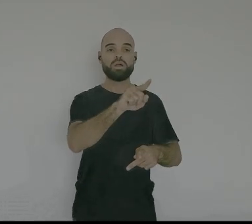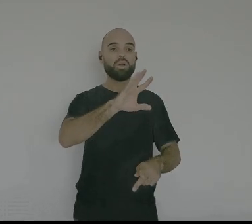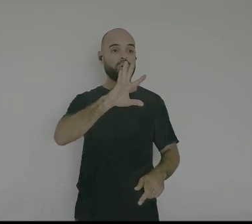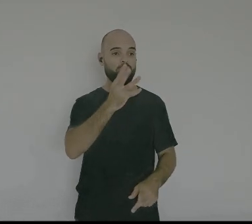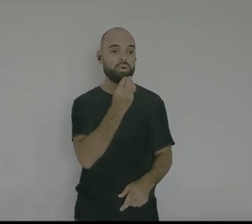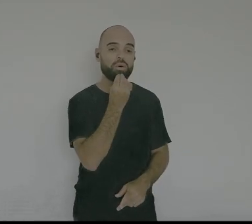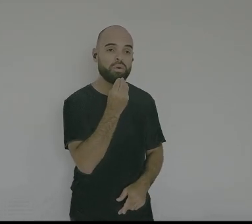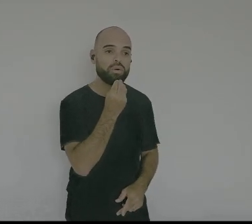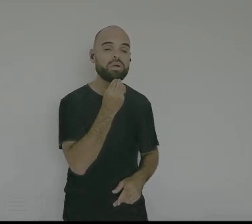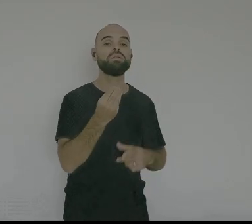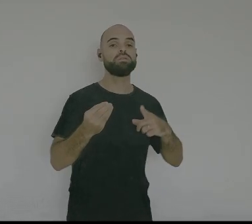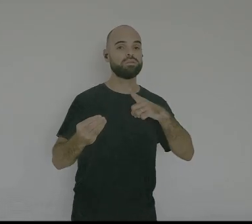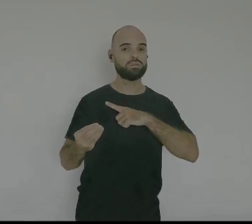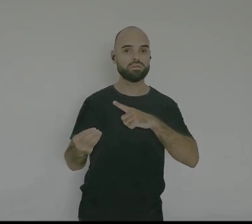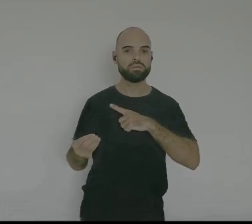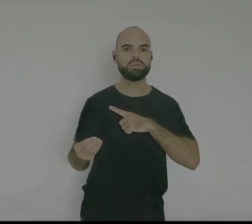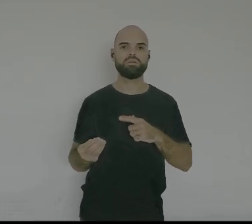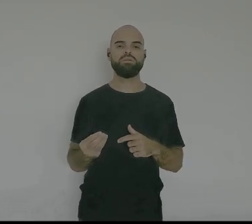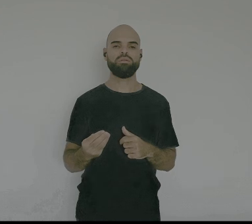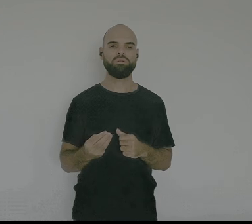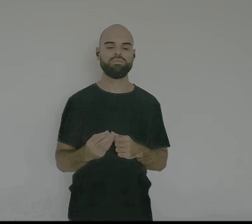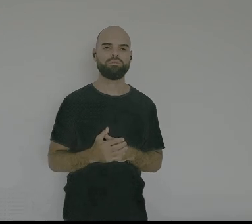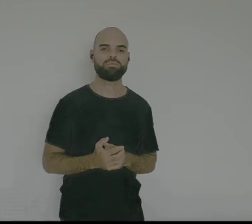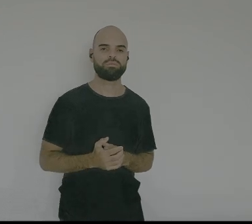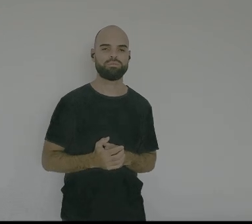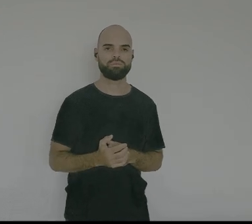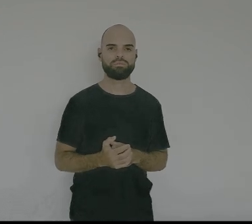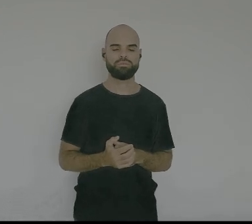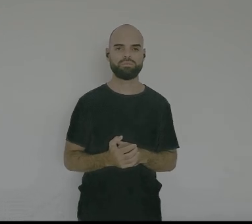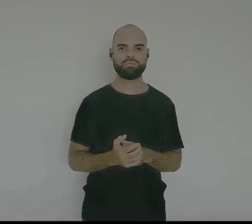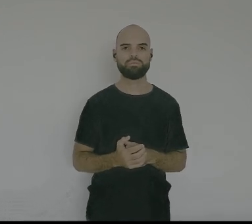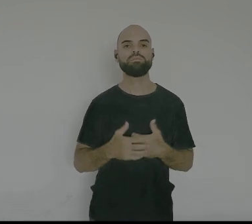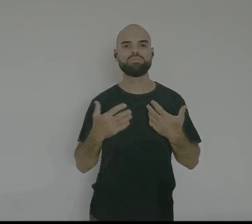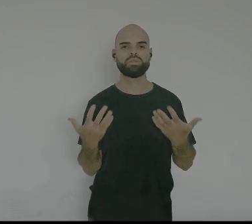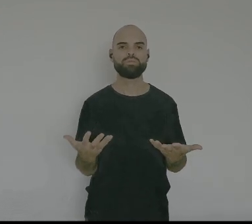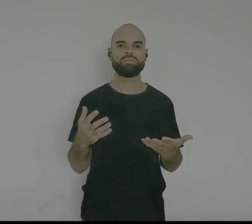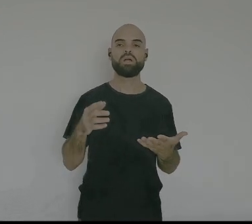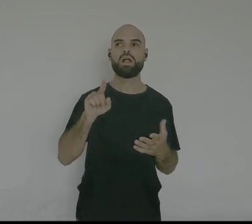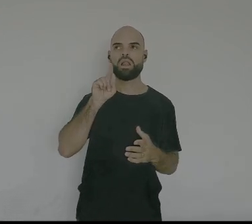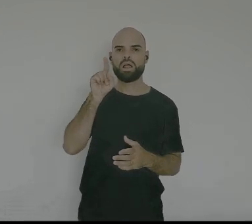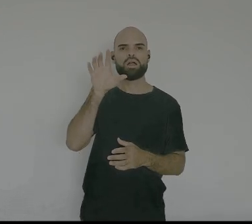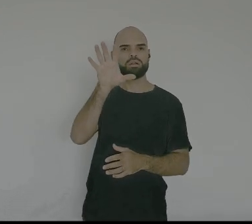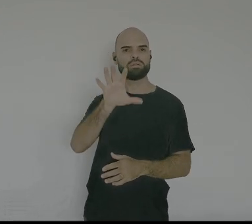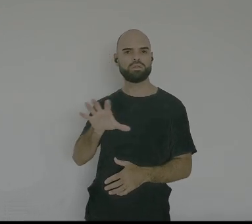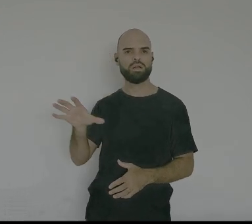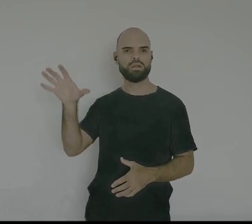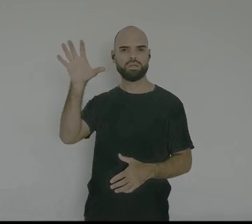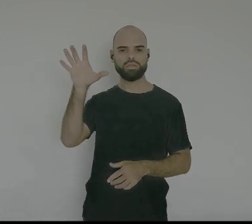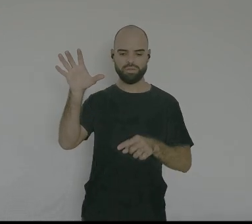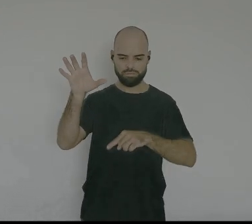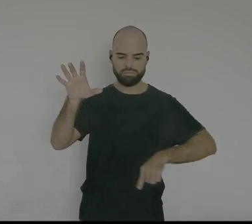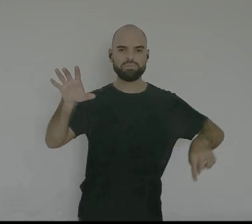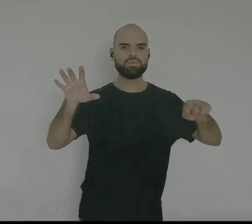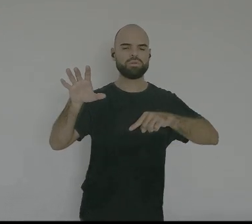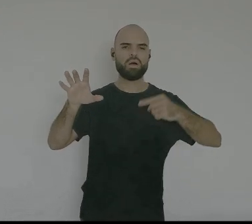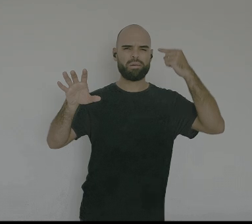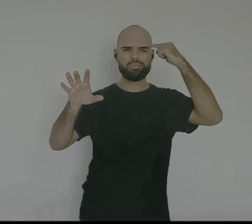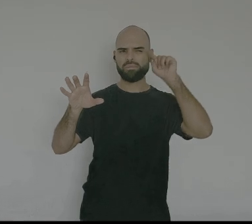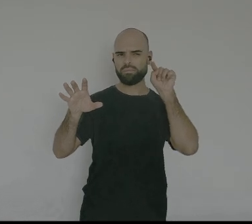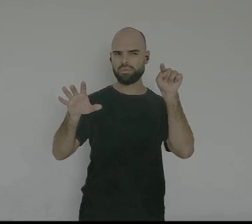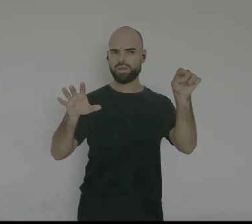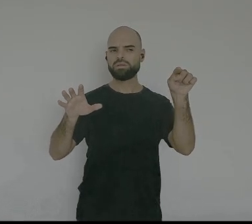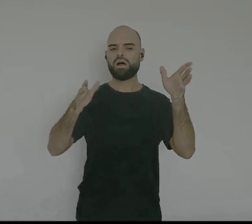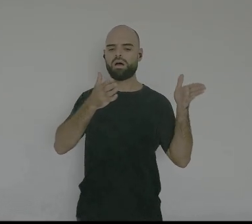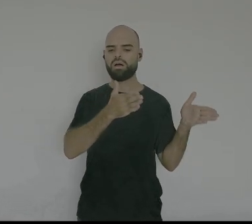há um conhecimento das necessidades da população por meio da gestão da saúde da população. Então, quando nós organizamos